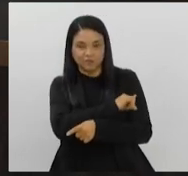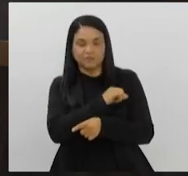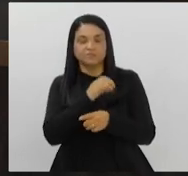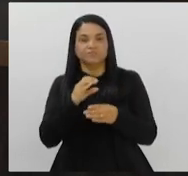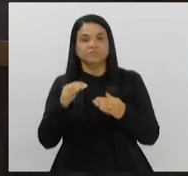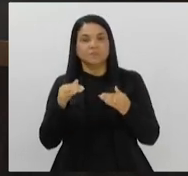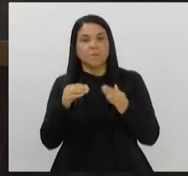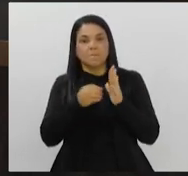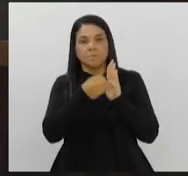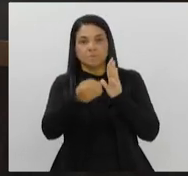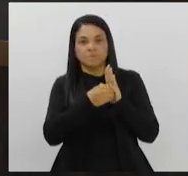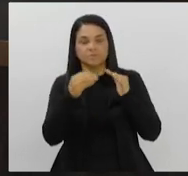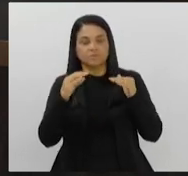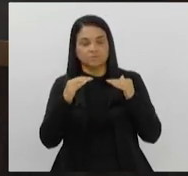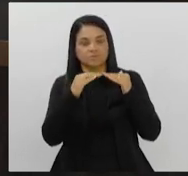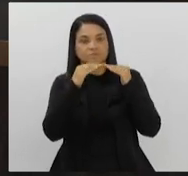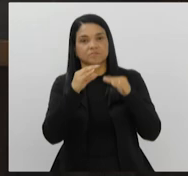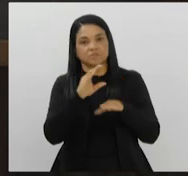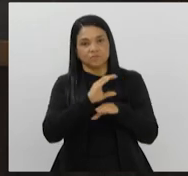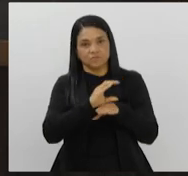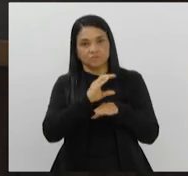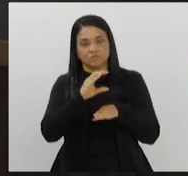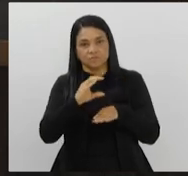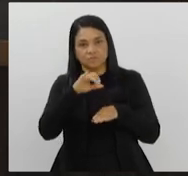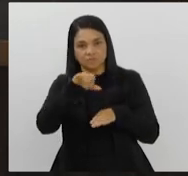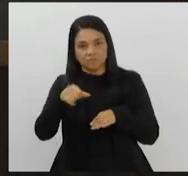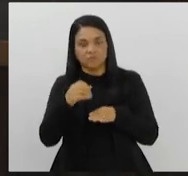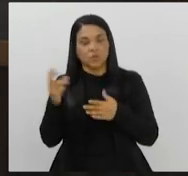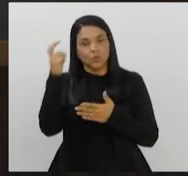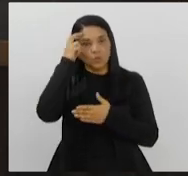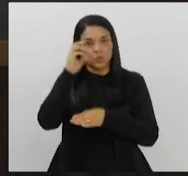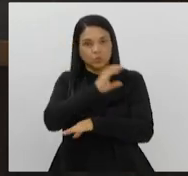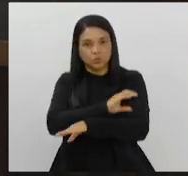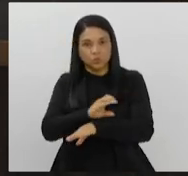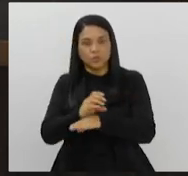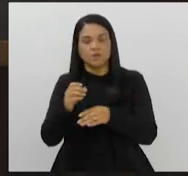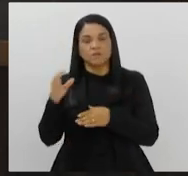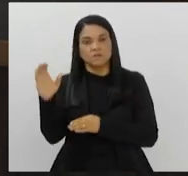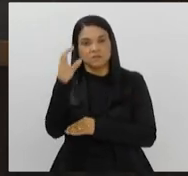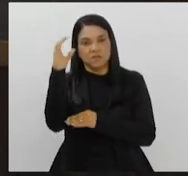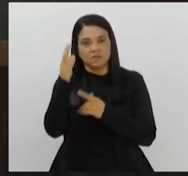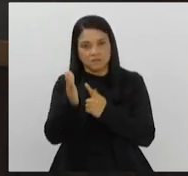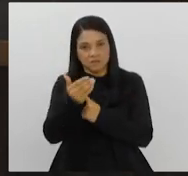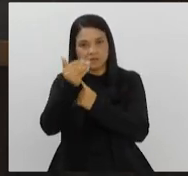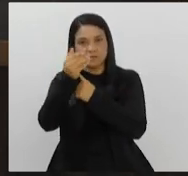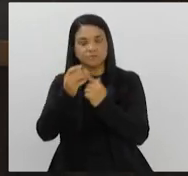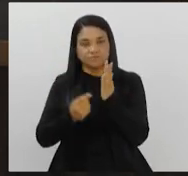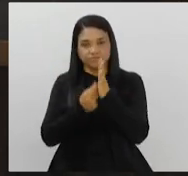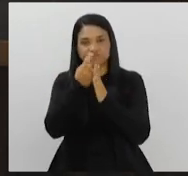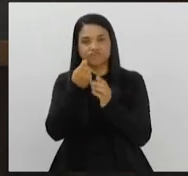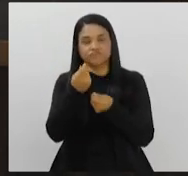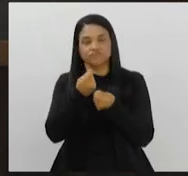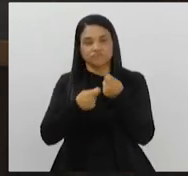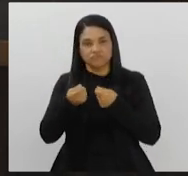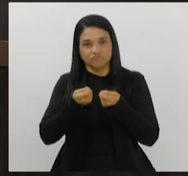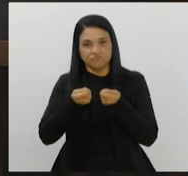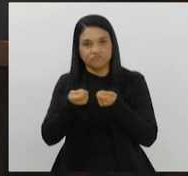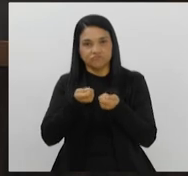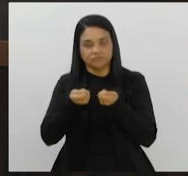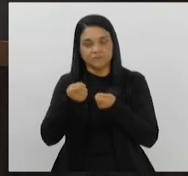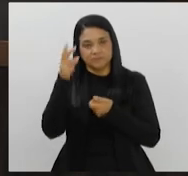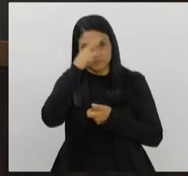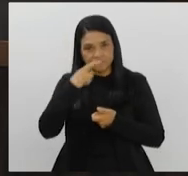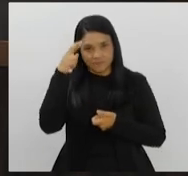e Justiça, de Cultura, Educação e Ciência e Tecnologia, de Orçamento, Finanças, Fiscalização Financeira e